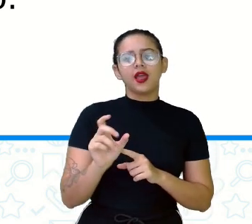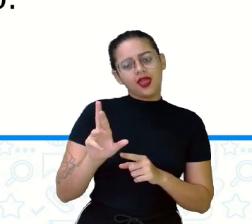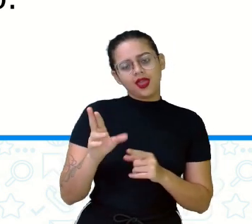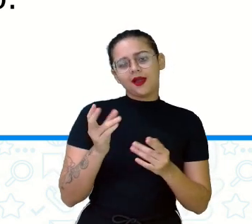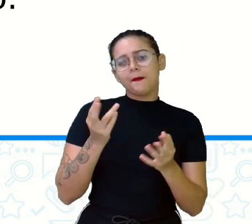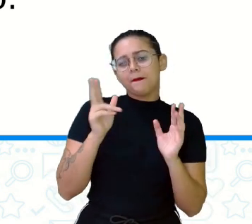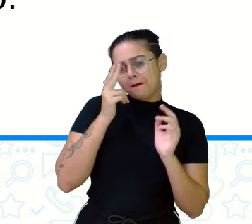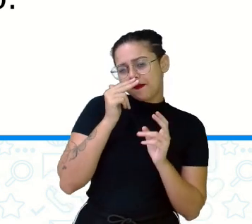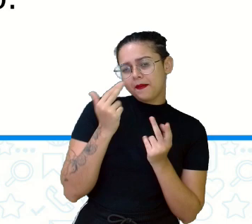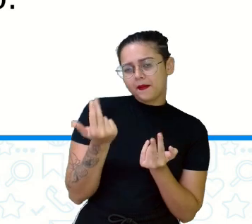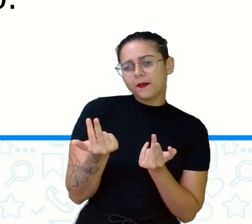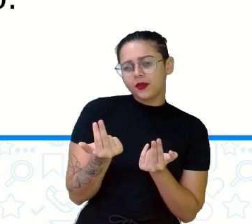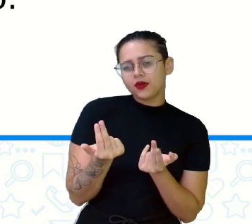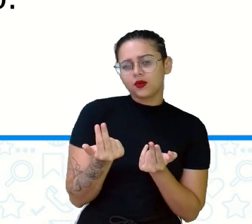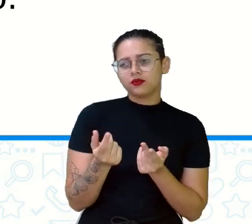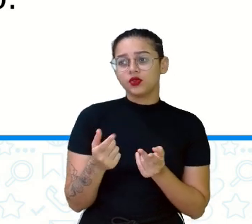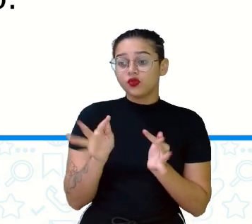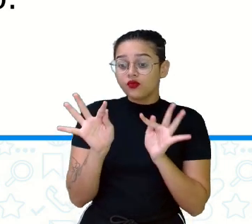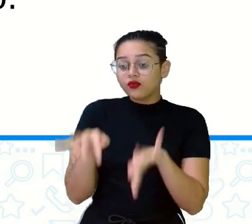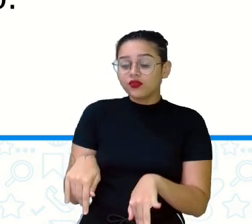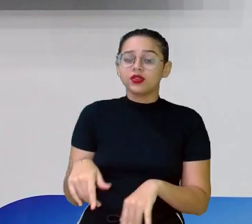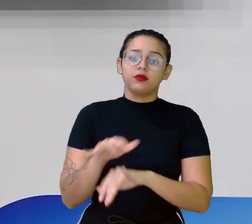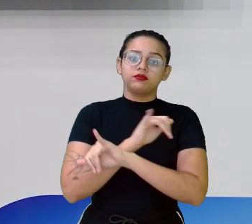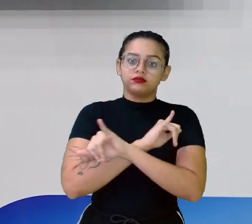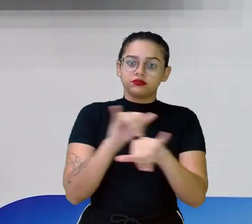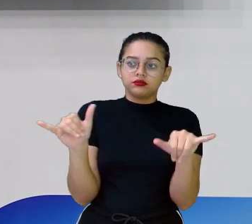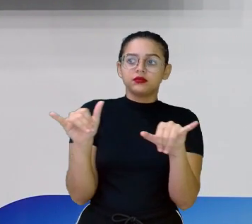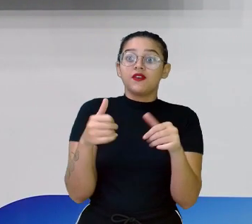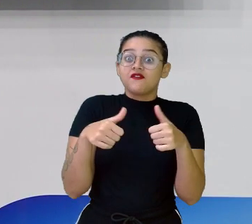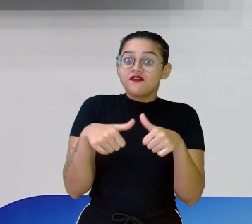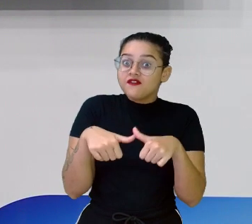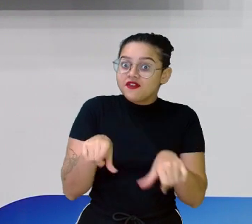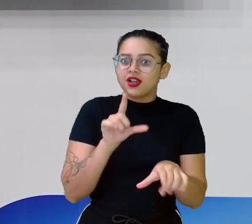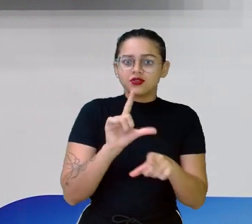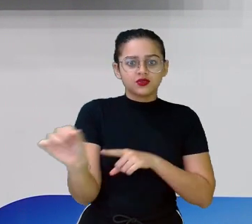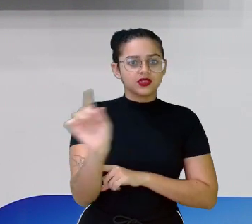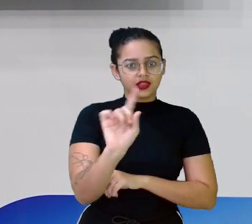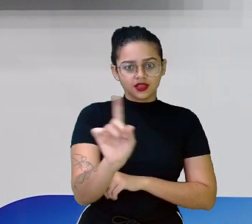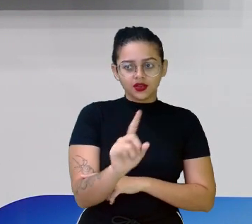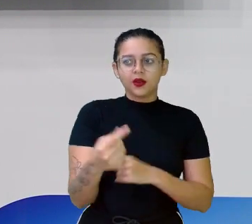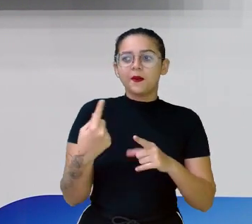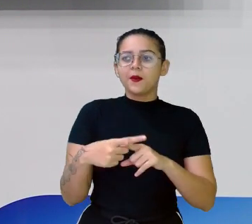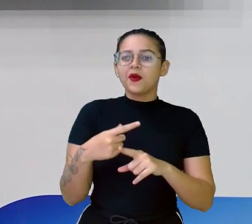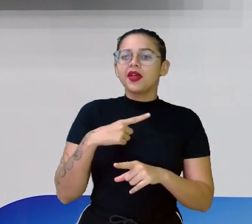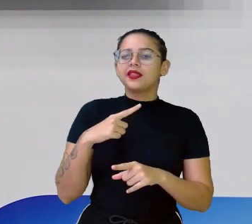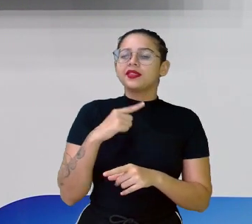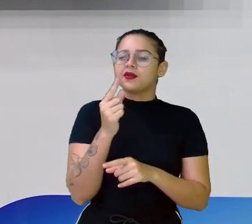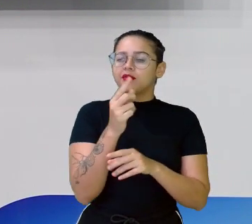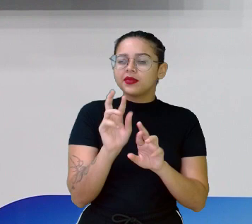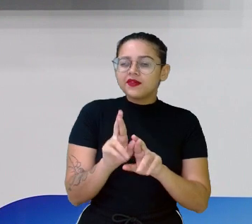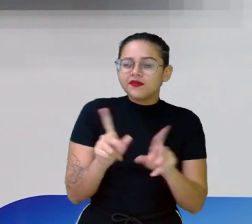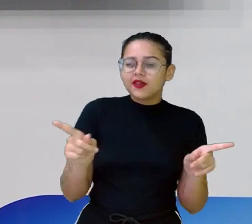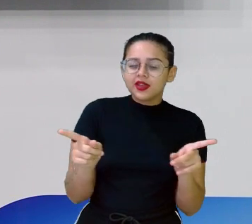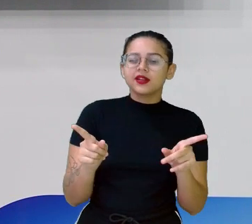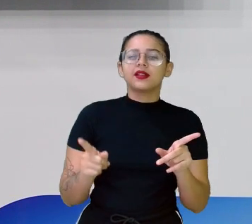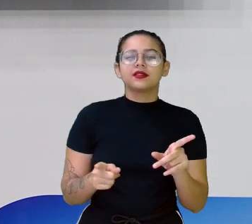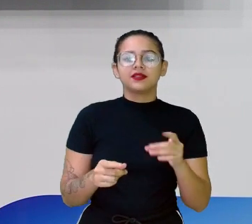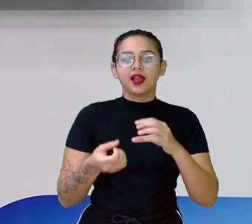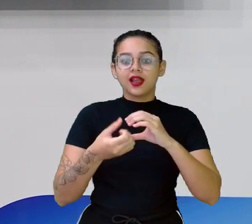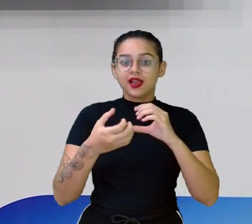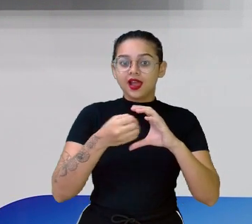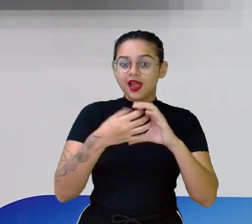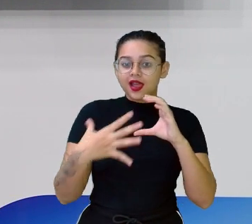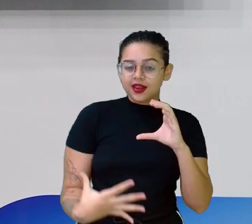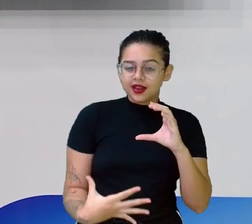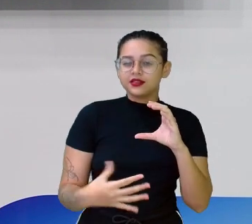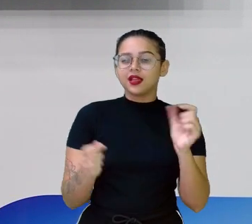coisa. Já no finzinho eu vou te dar uma informação, por isso que eu te digo, fica aí, não sai daí, porque tem uma pequena diferença, tá? Uma característica